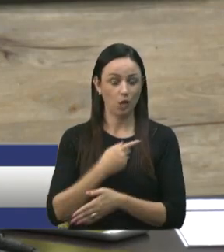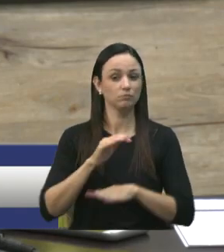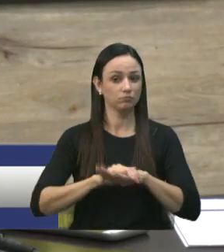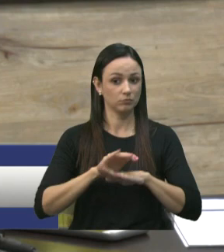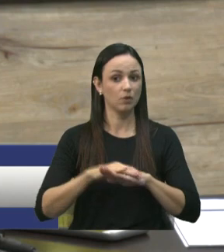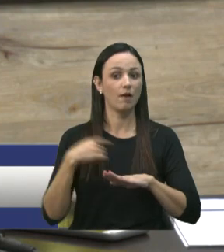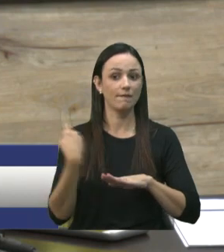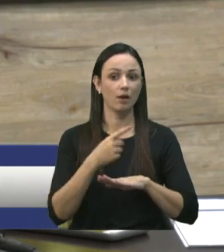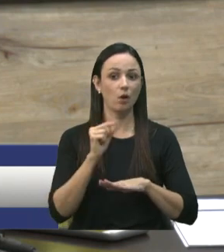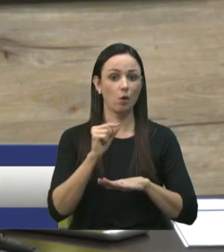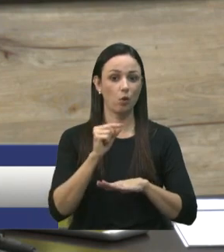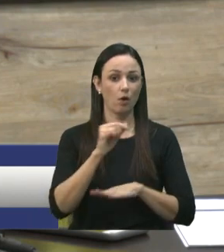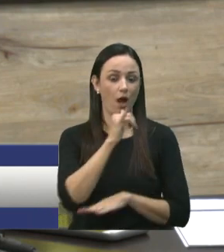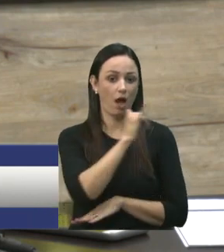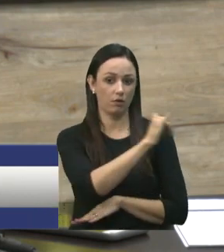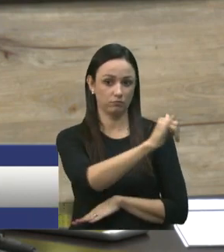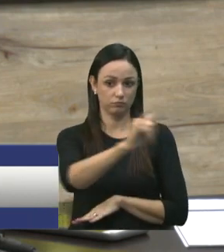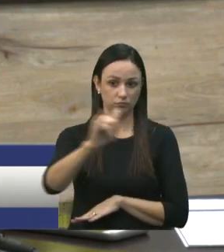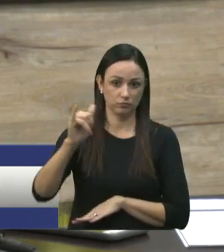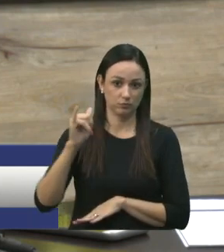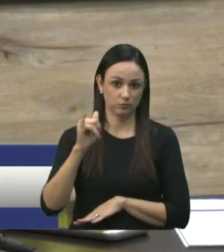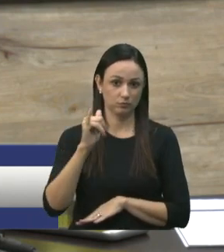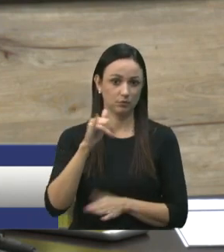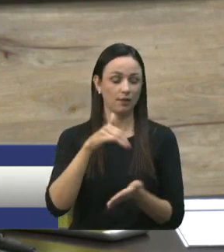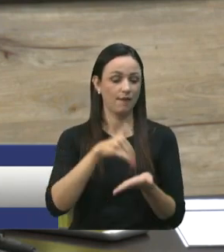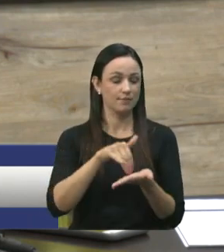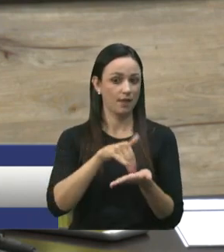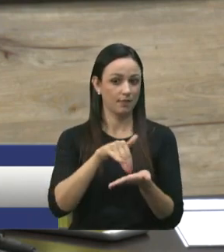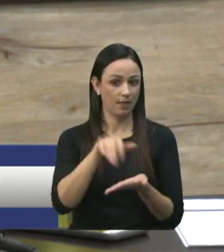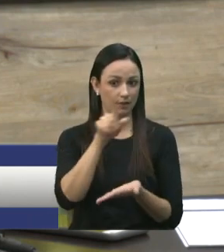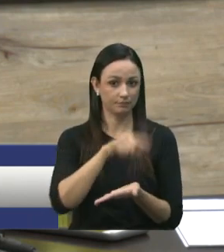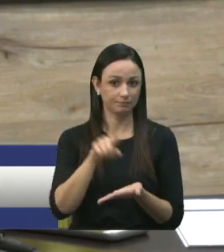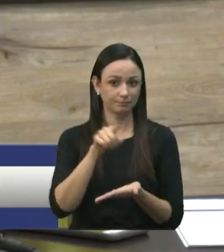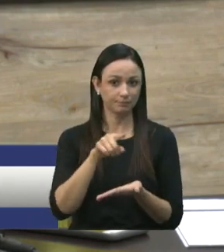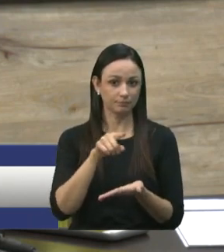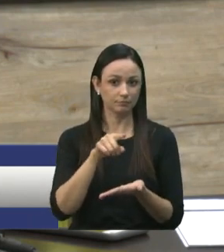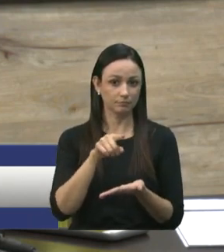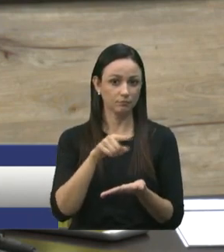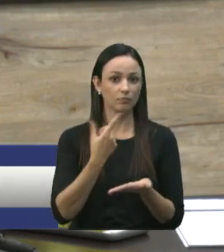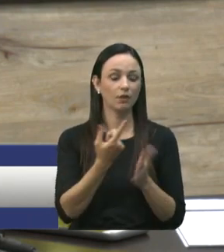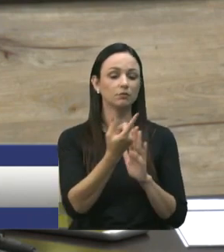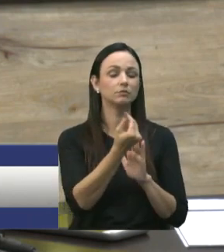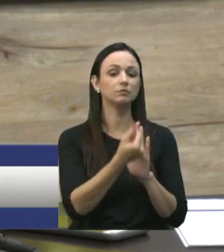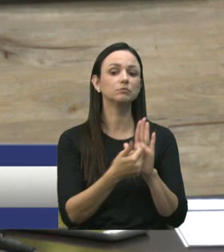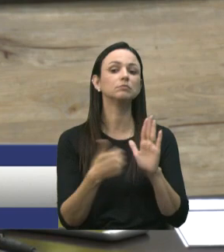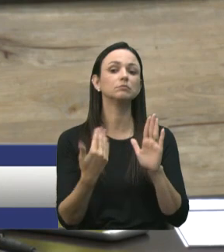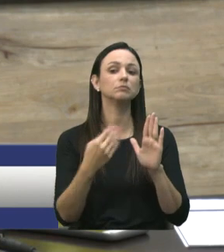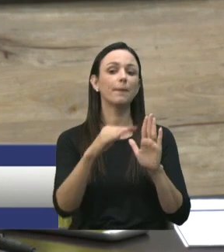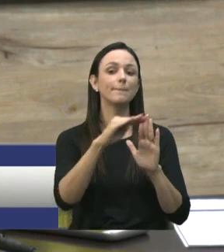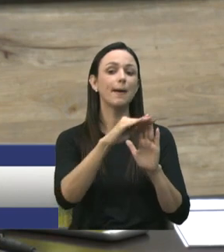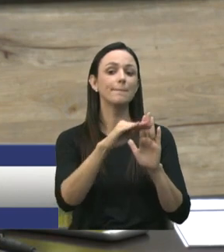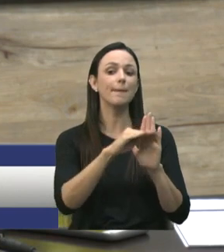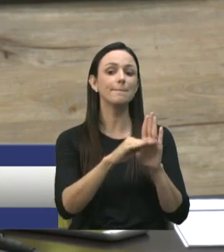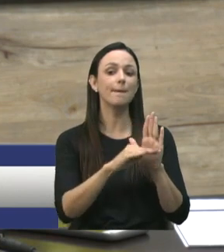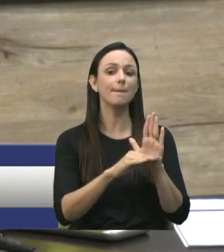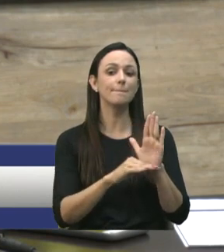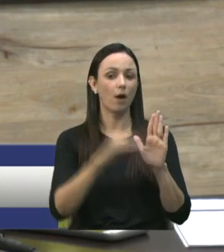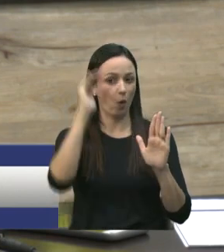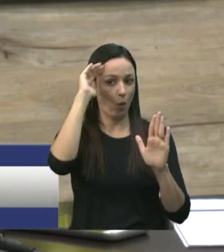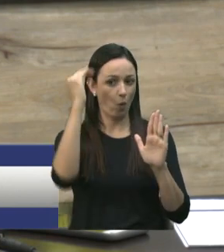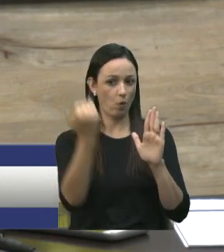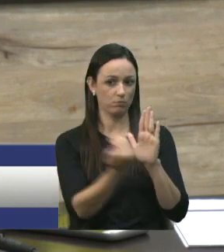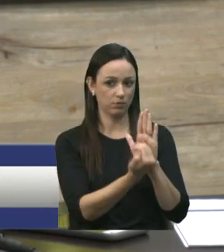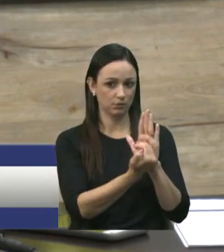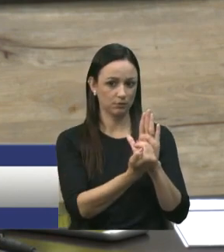atribuições comunicar às demais pastas o exercício financeiro que eles têm que cumprir. Então, será comunicado a